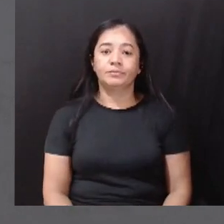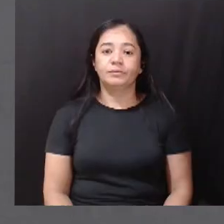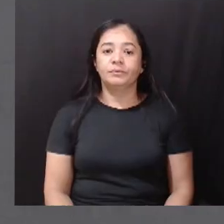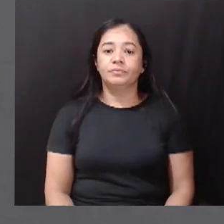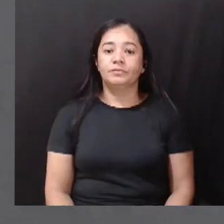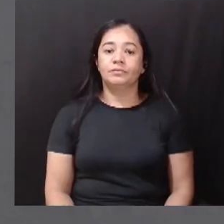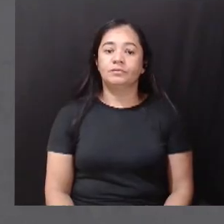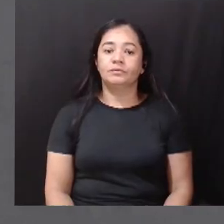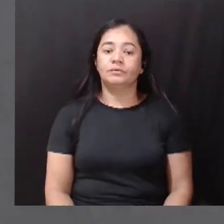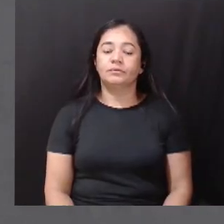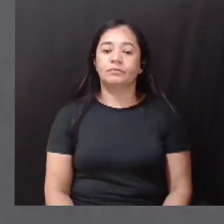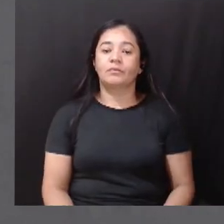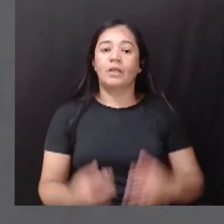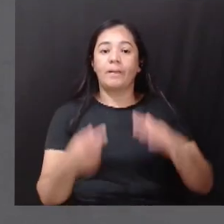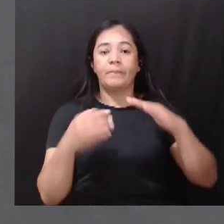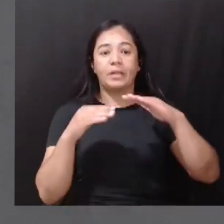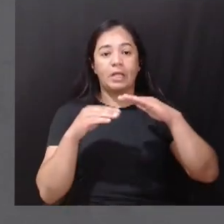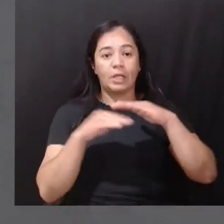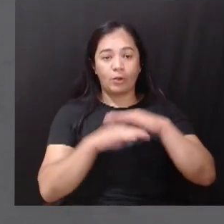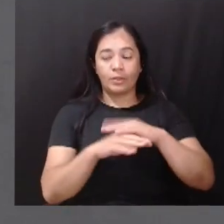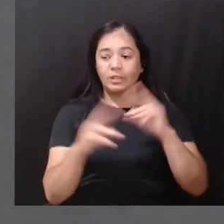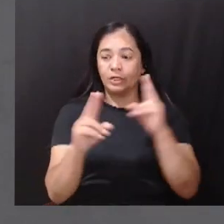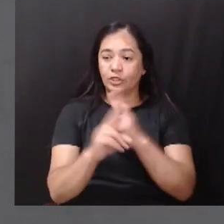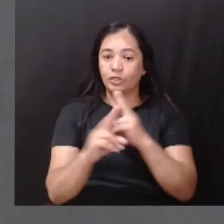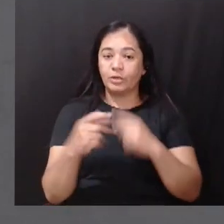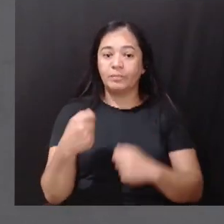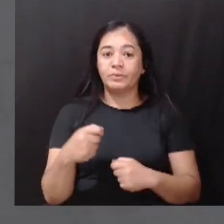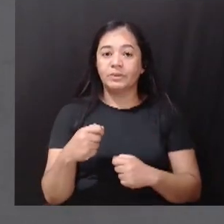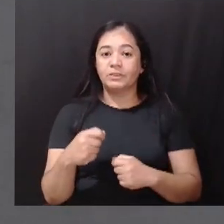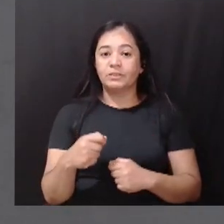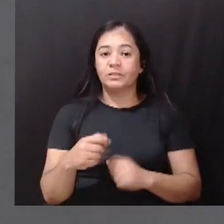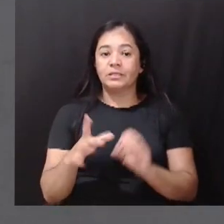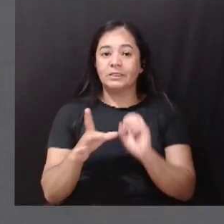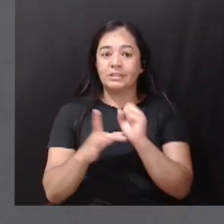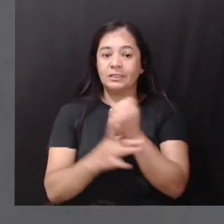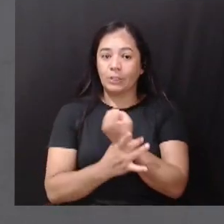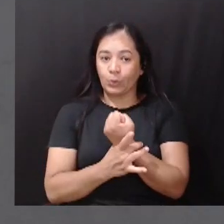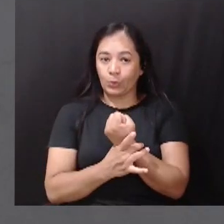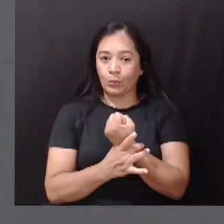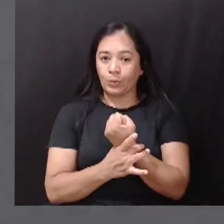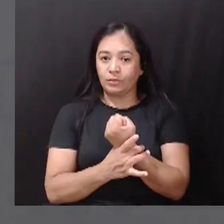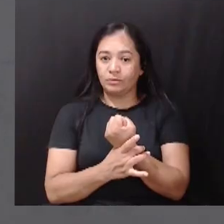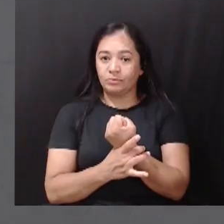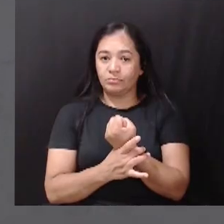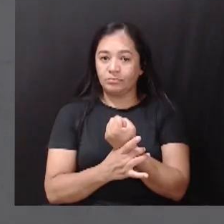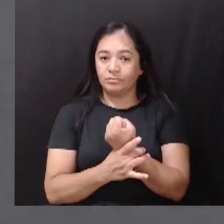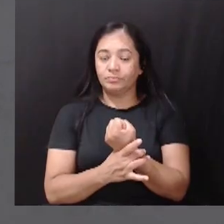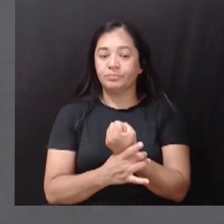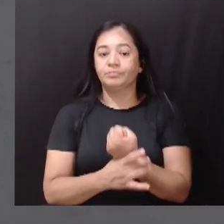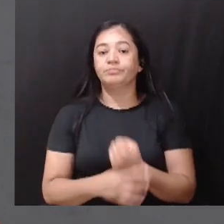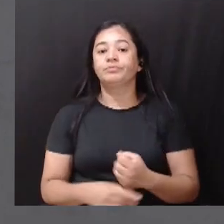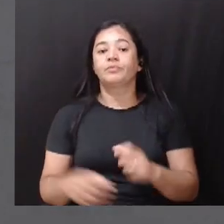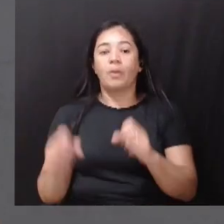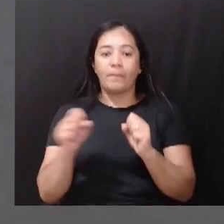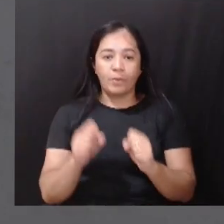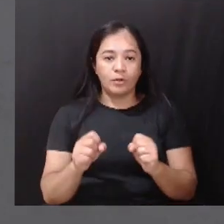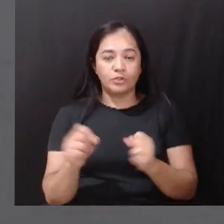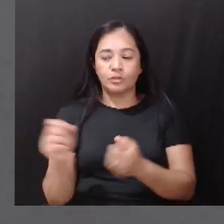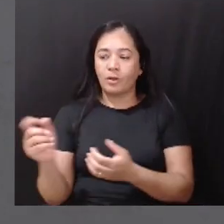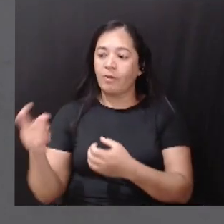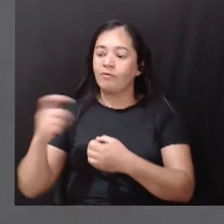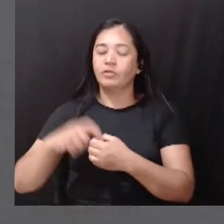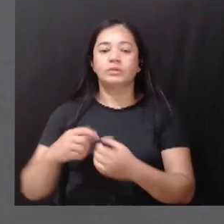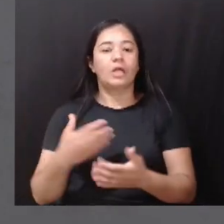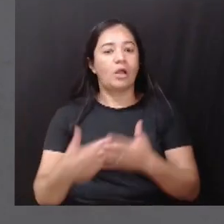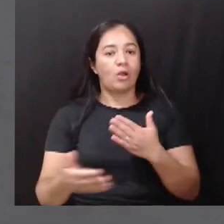para a reserva de emergência, você precisa ter alta segurança e alta liquidez. Então, podendo resgatar a qualquer momento.